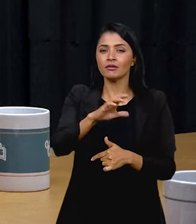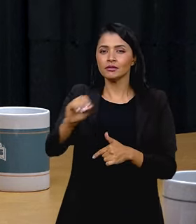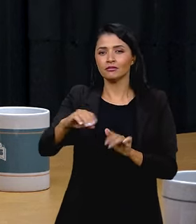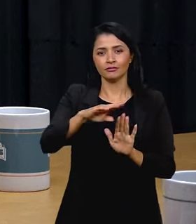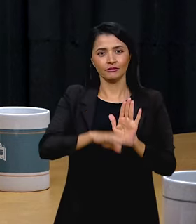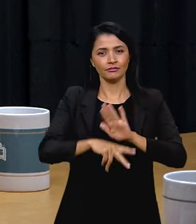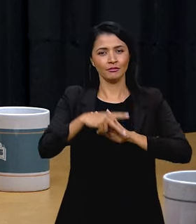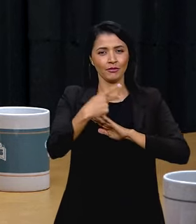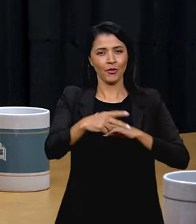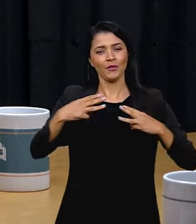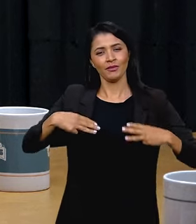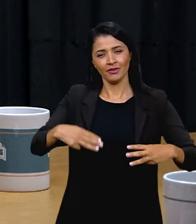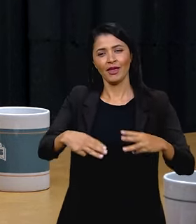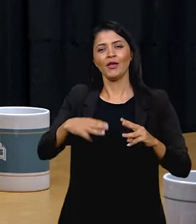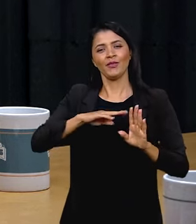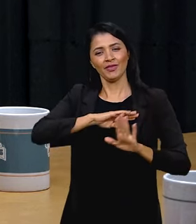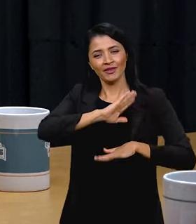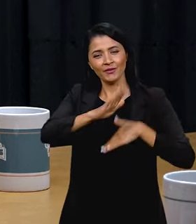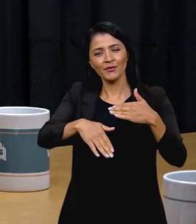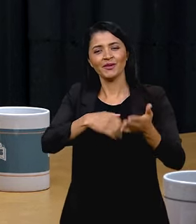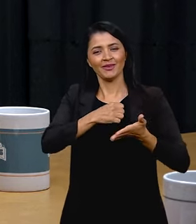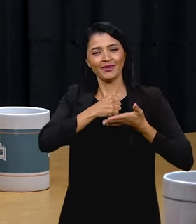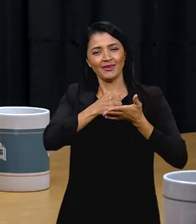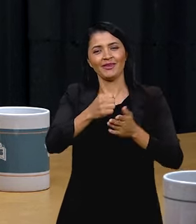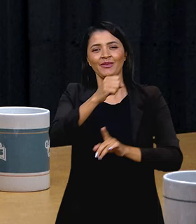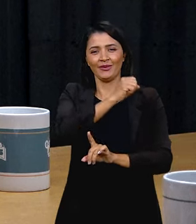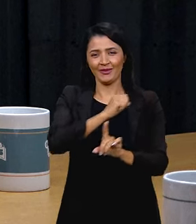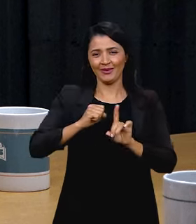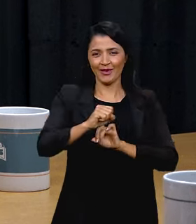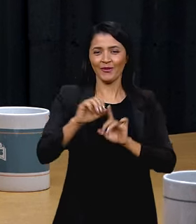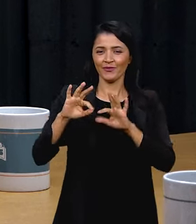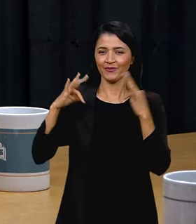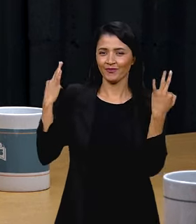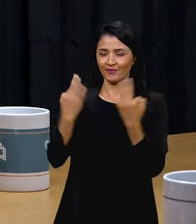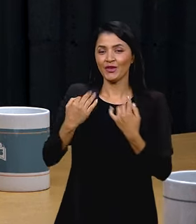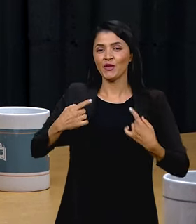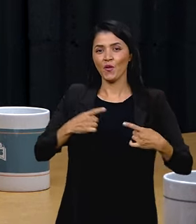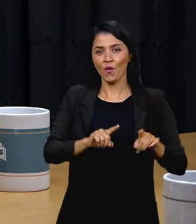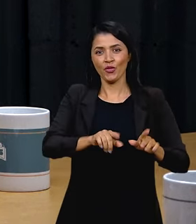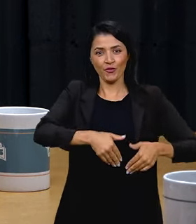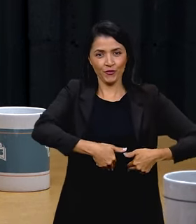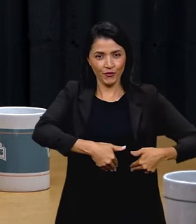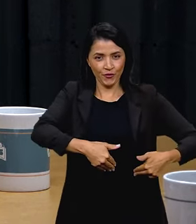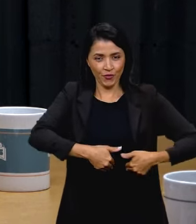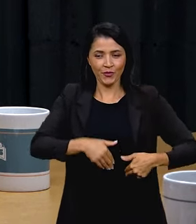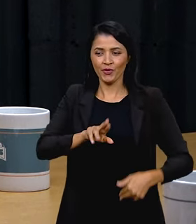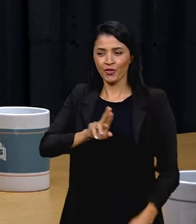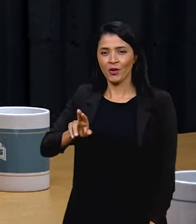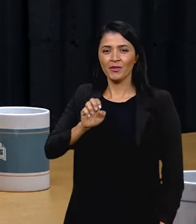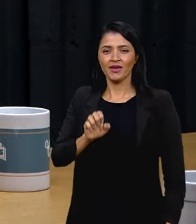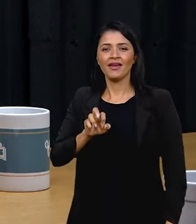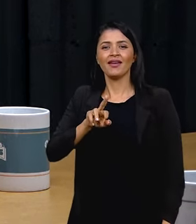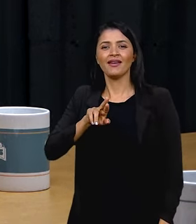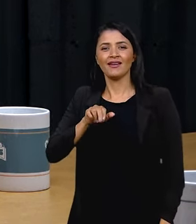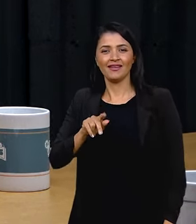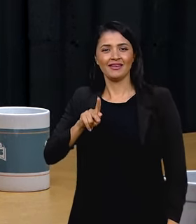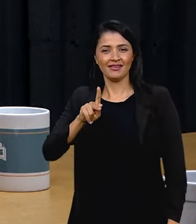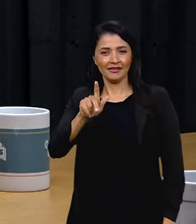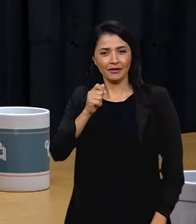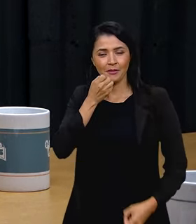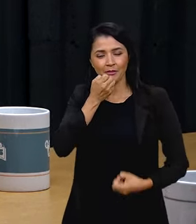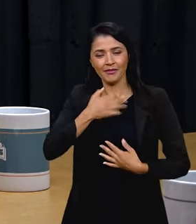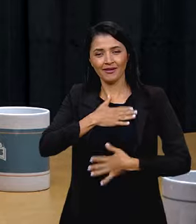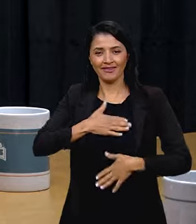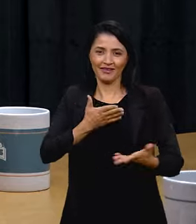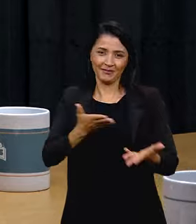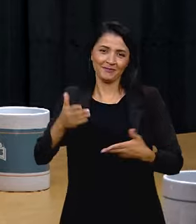e os programas do Ministério do Desenvolvimento e assistência social família e combate à fome eu me chamo Érica Braz e é um prazer